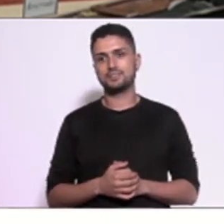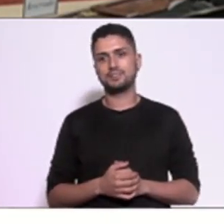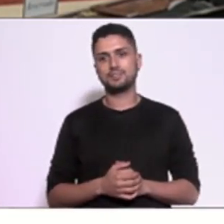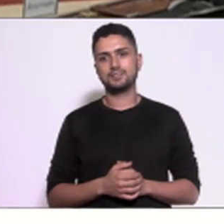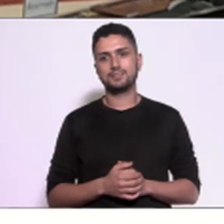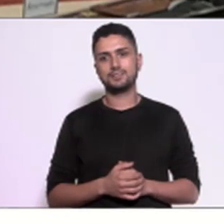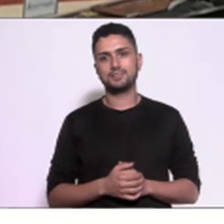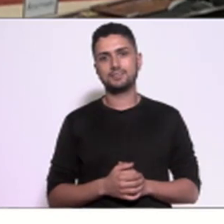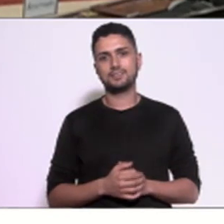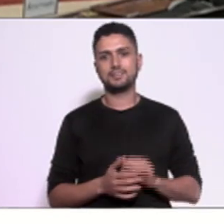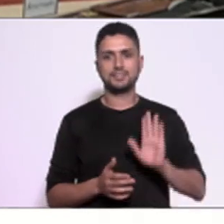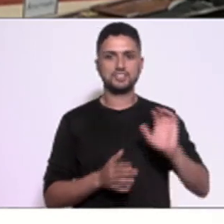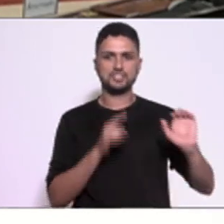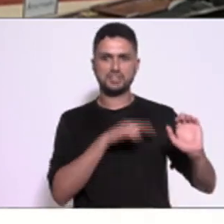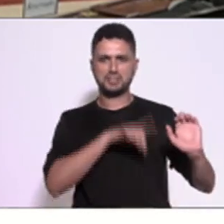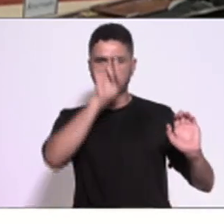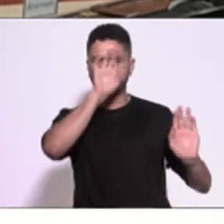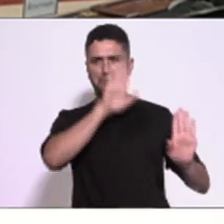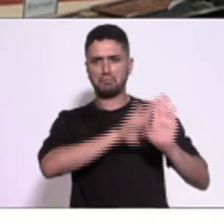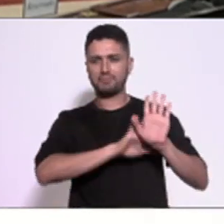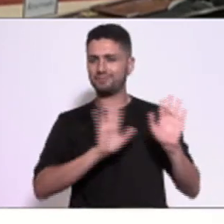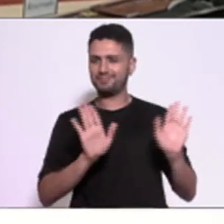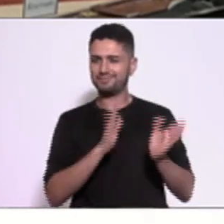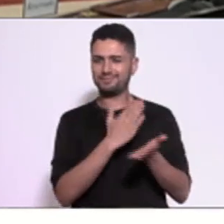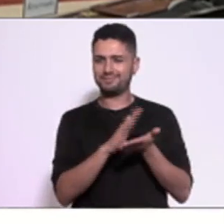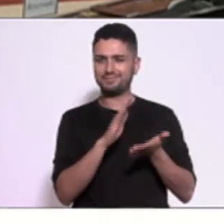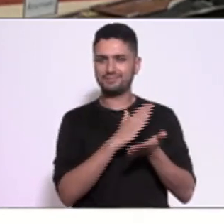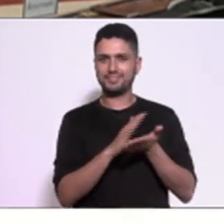função de posições ideológicas.